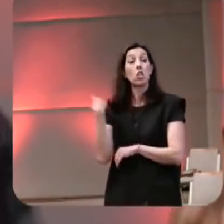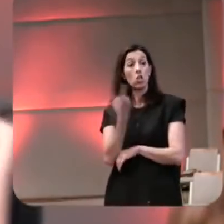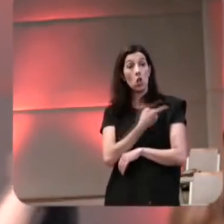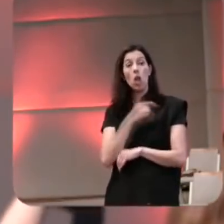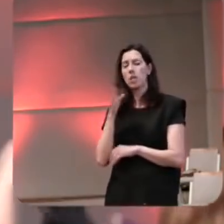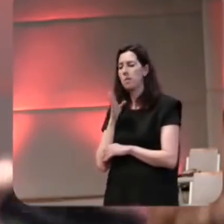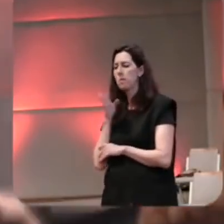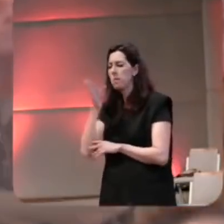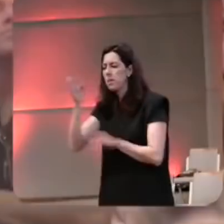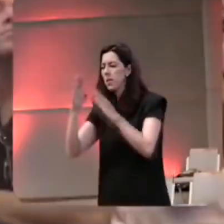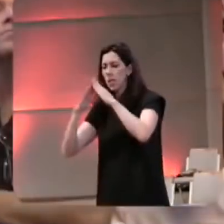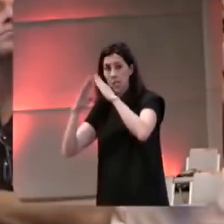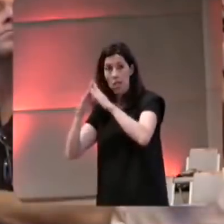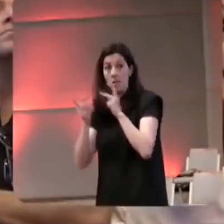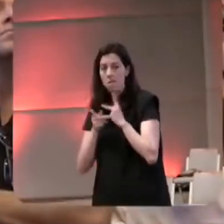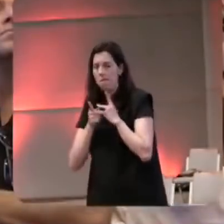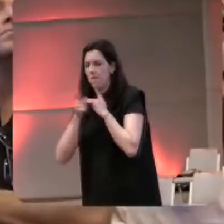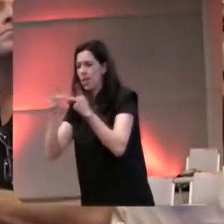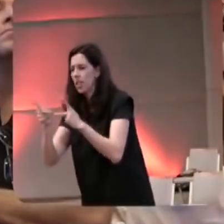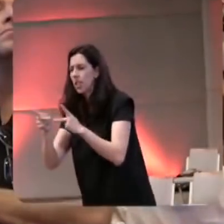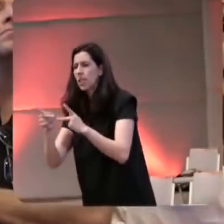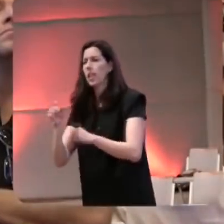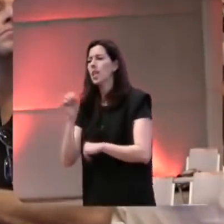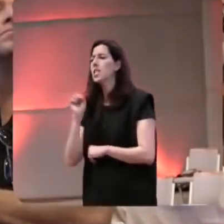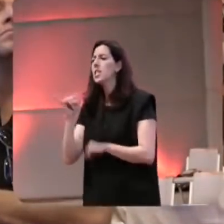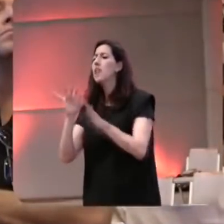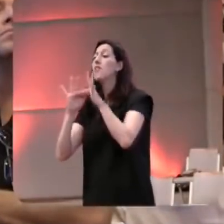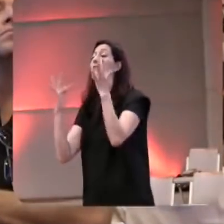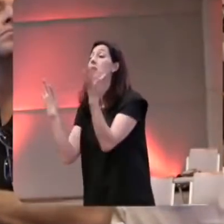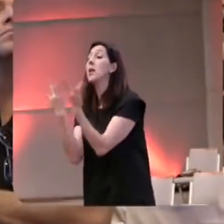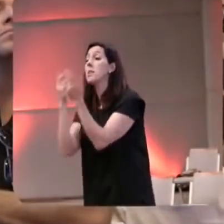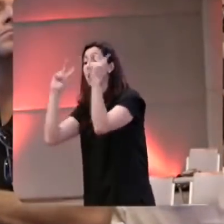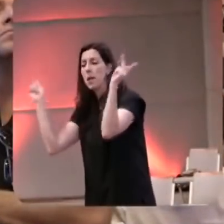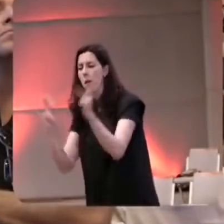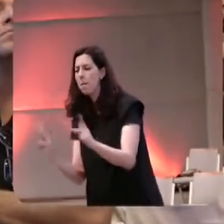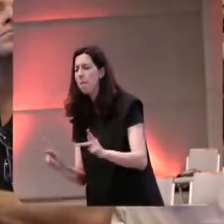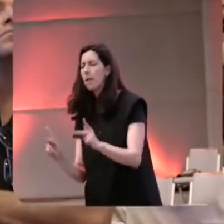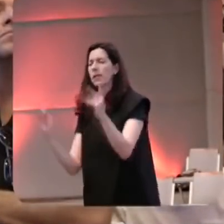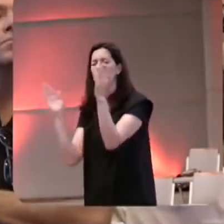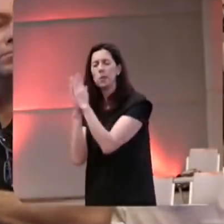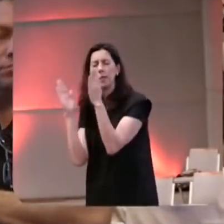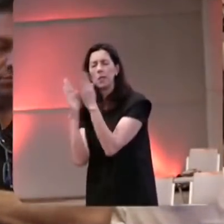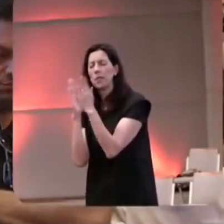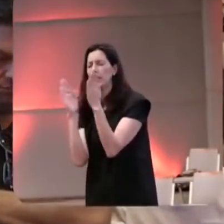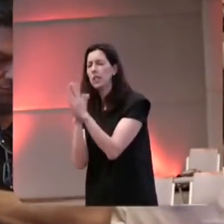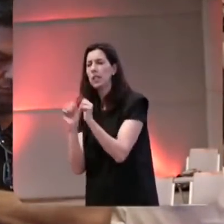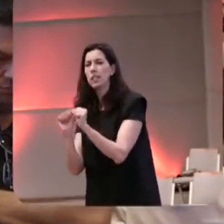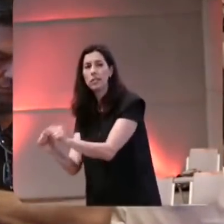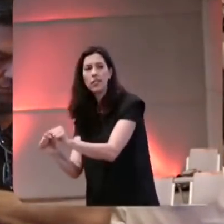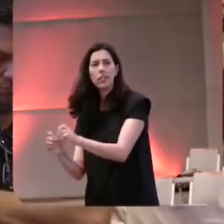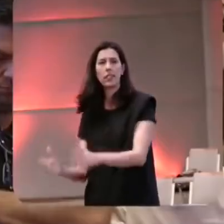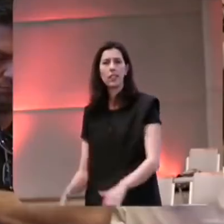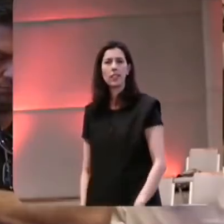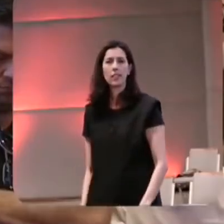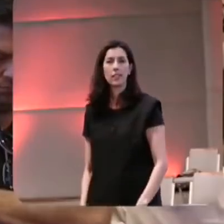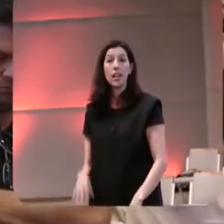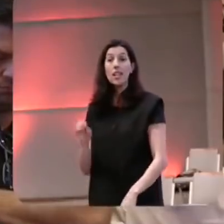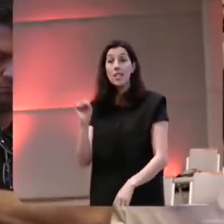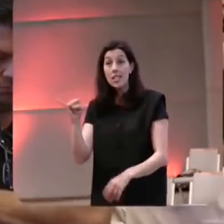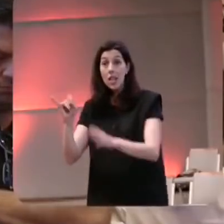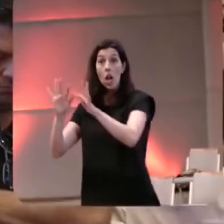paz, a paz vai ficar. Agora, se ela não quiser a tua paz, a paz volta com você. Está na Bíblia